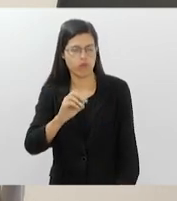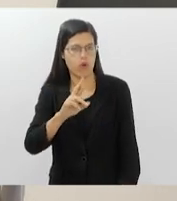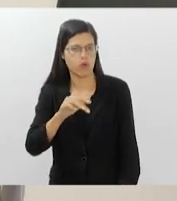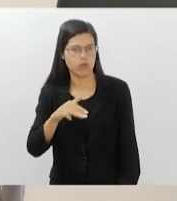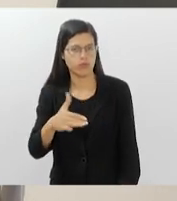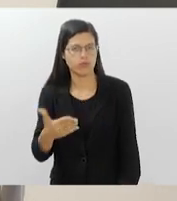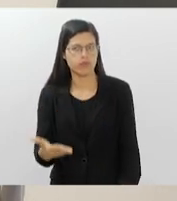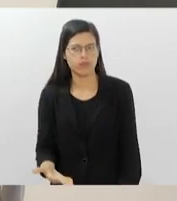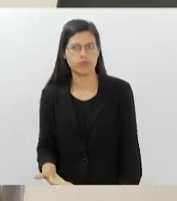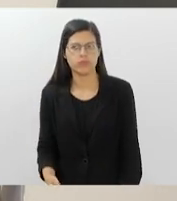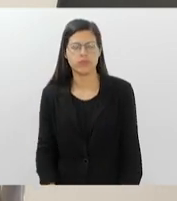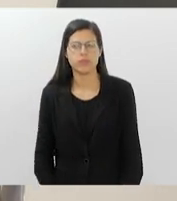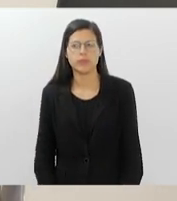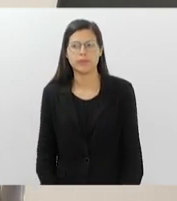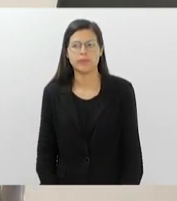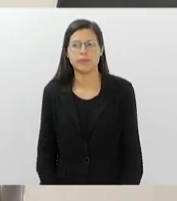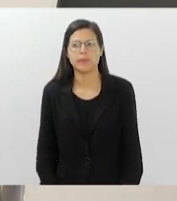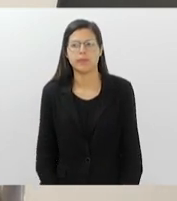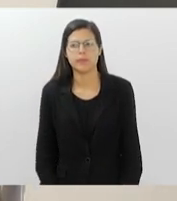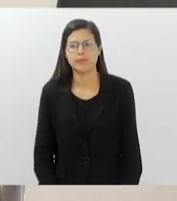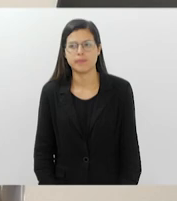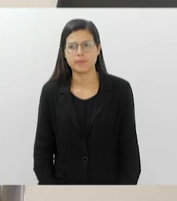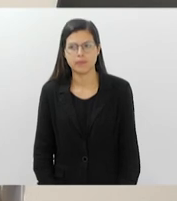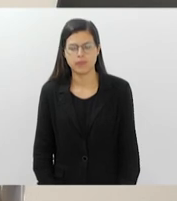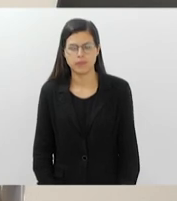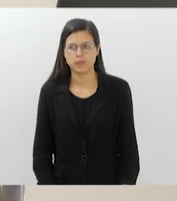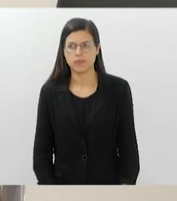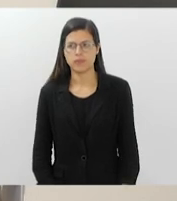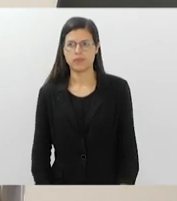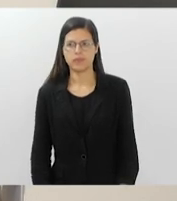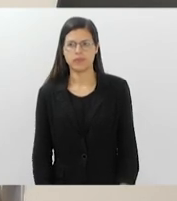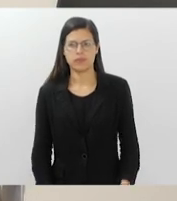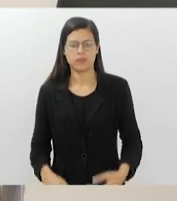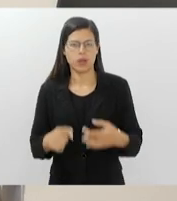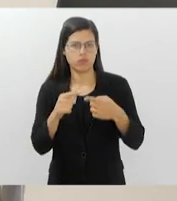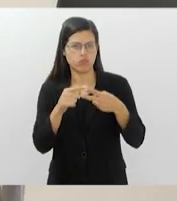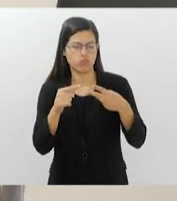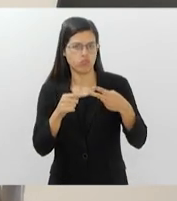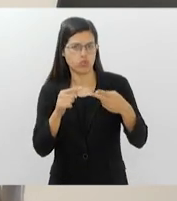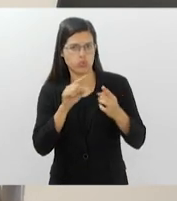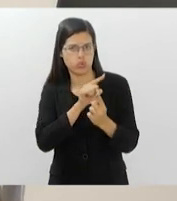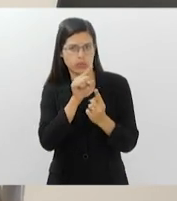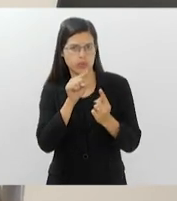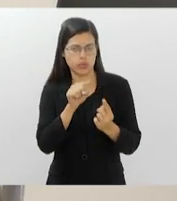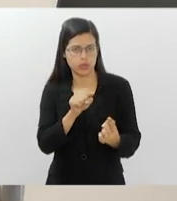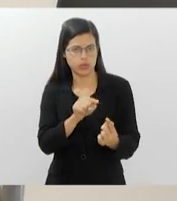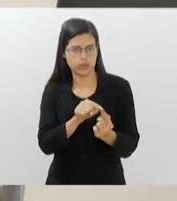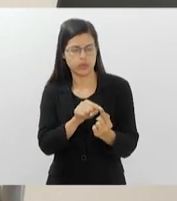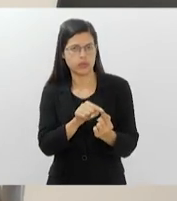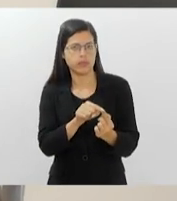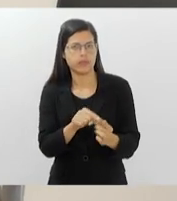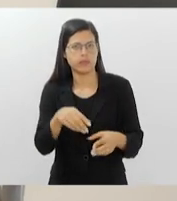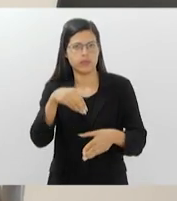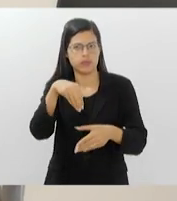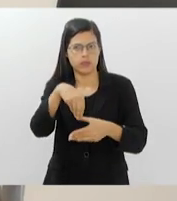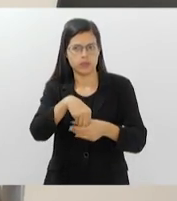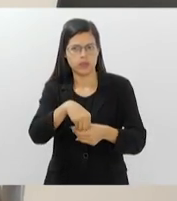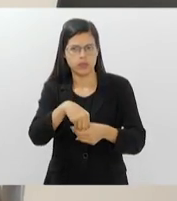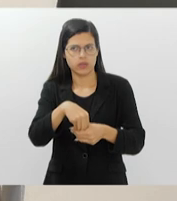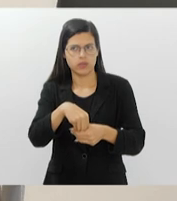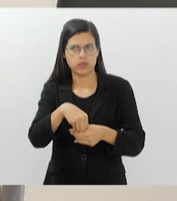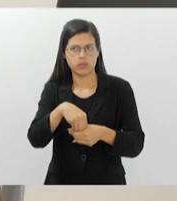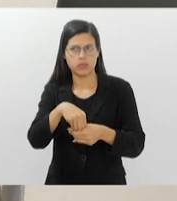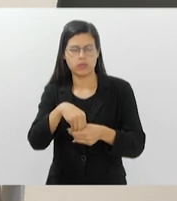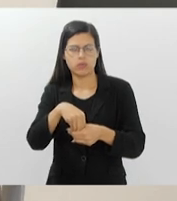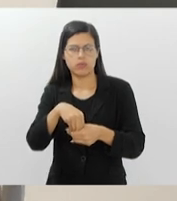especificamente para o for eu acho que esses são os dois objetivos que estão dentro da